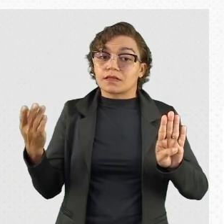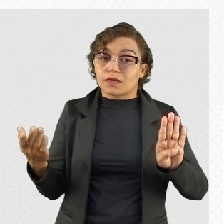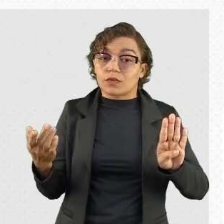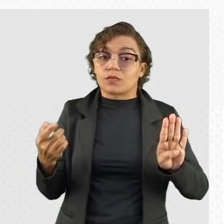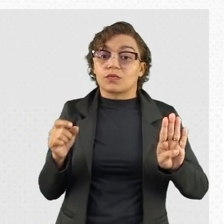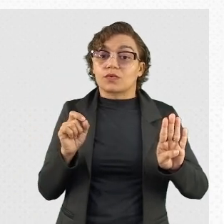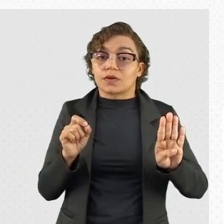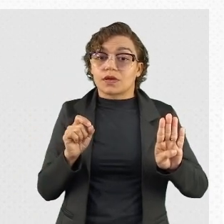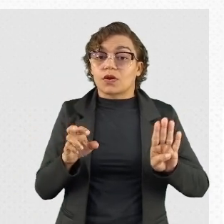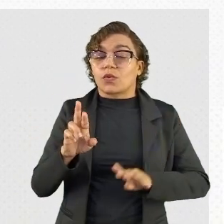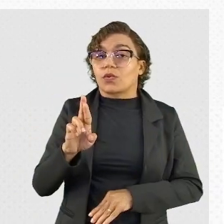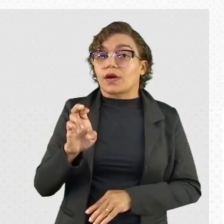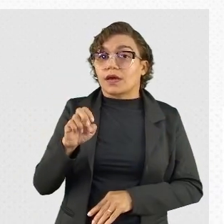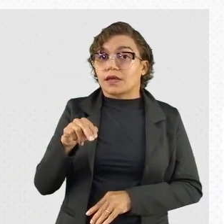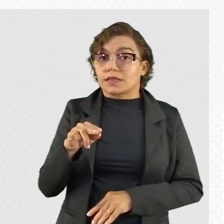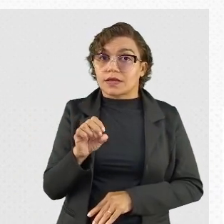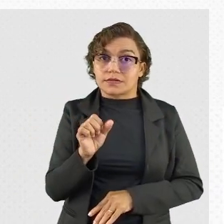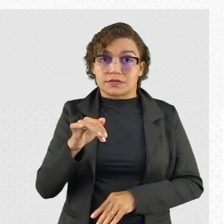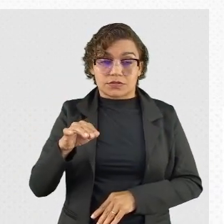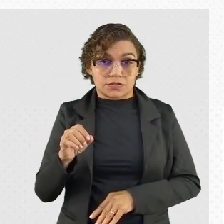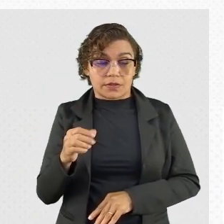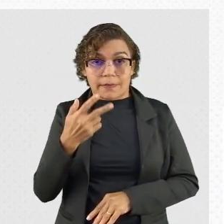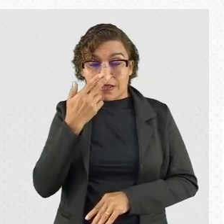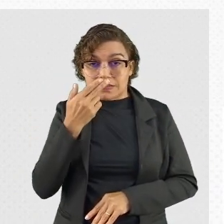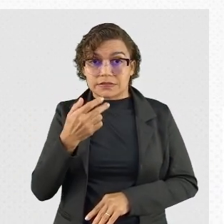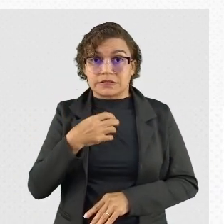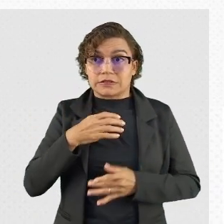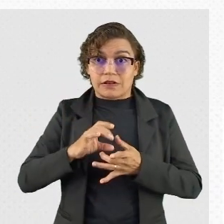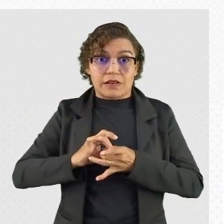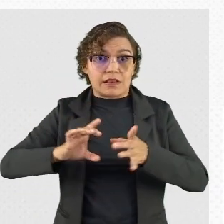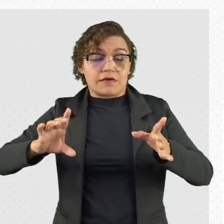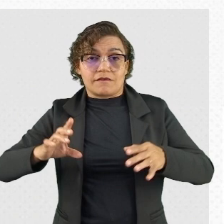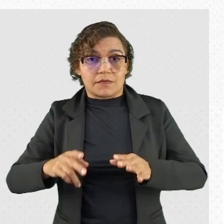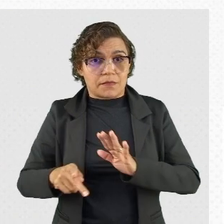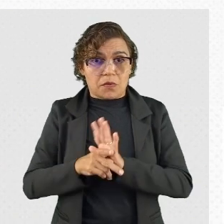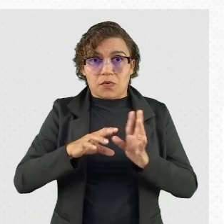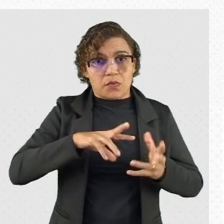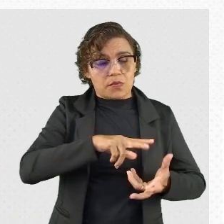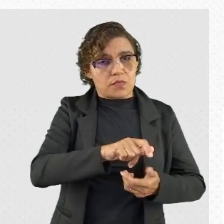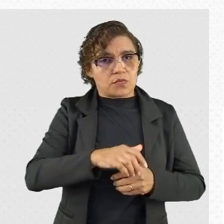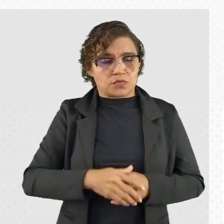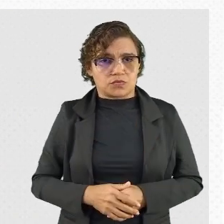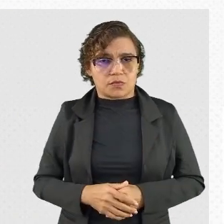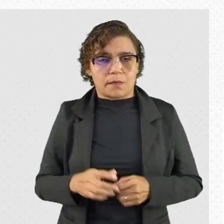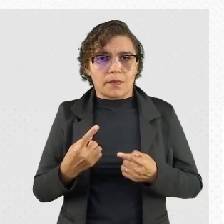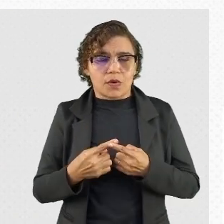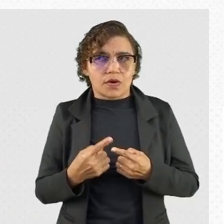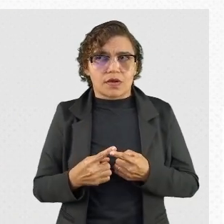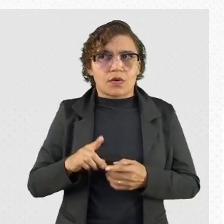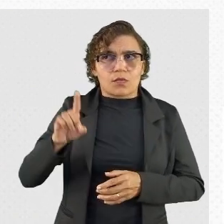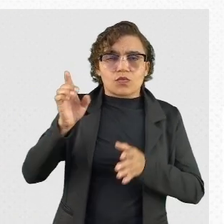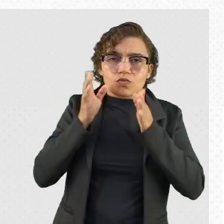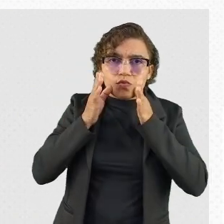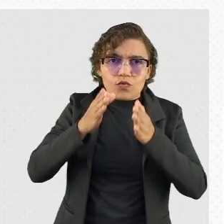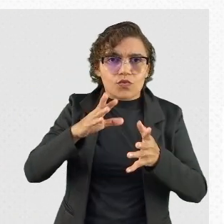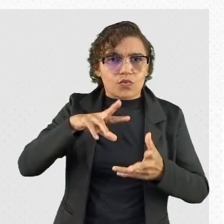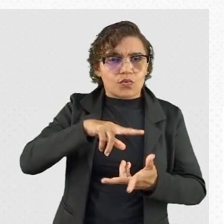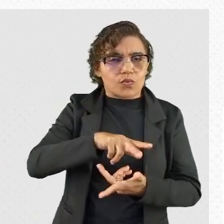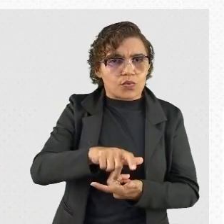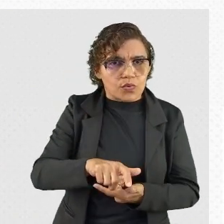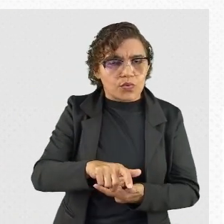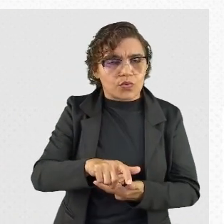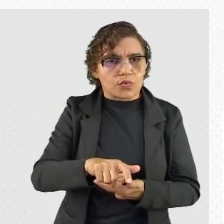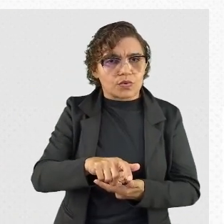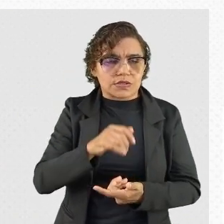livrando dessa concepção de mundo teocêntrica. Uma vez que o humanismo valoriza a condição humana